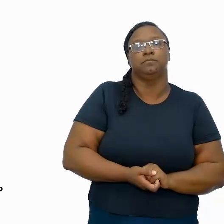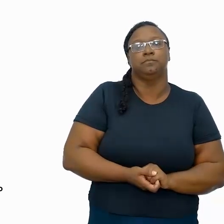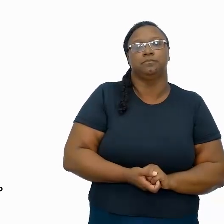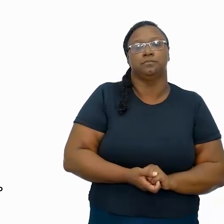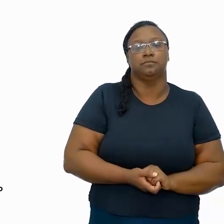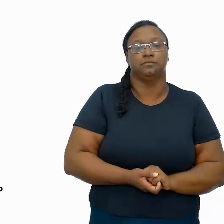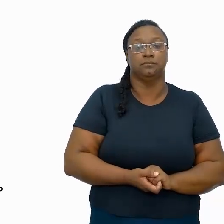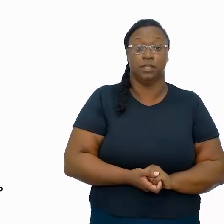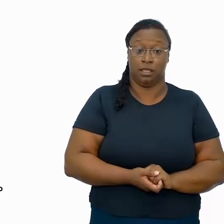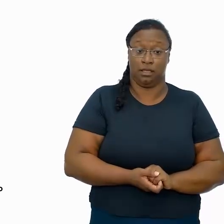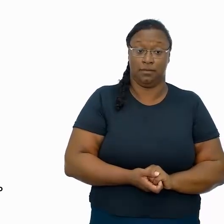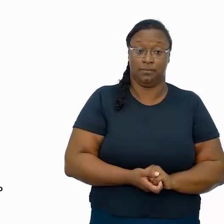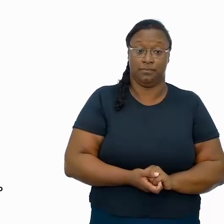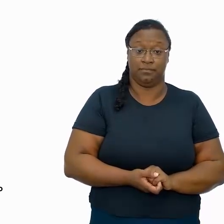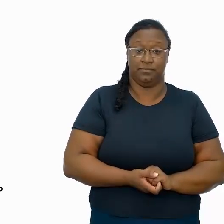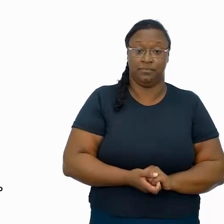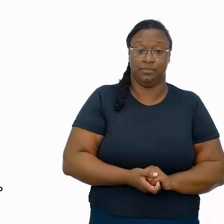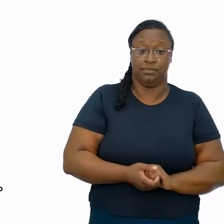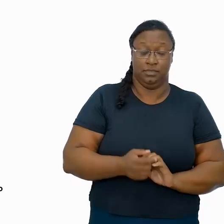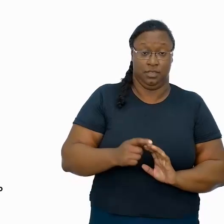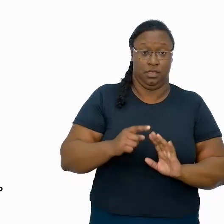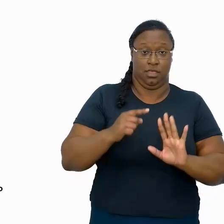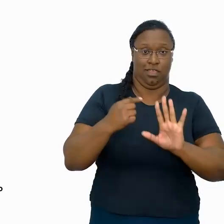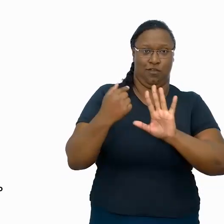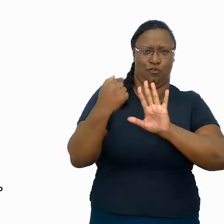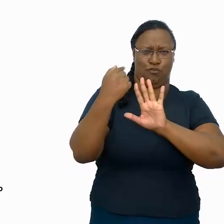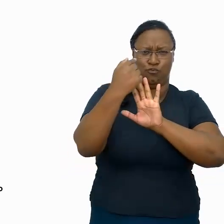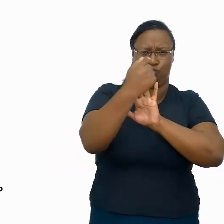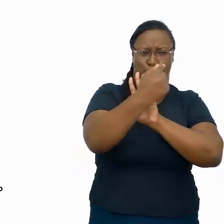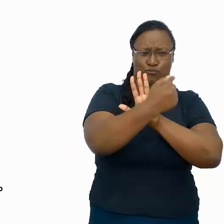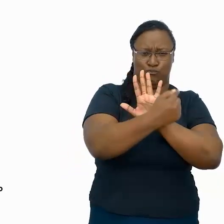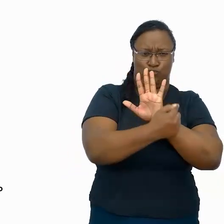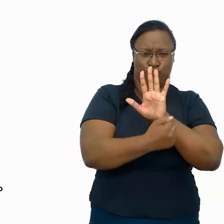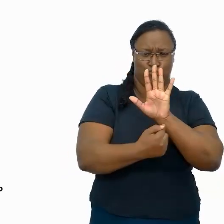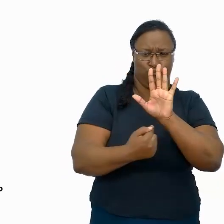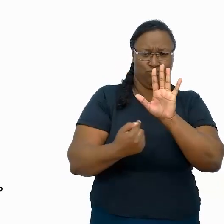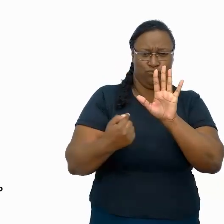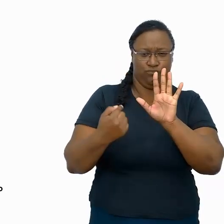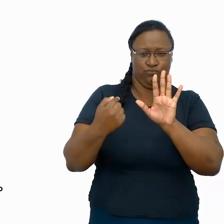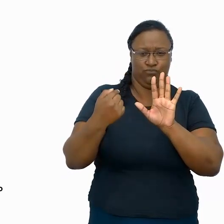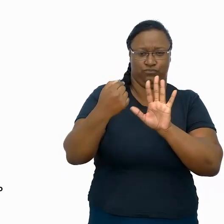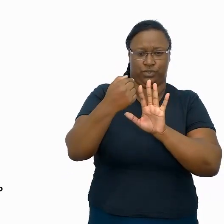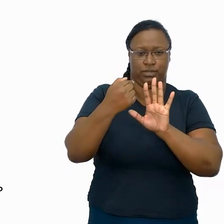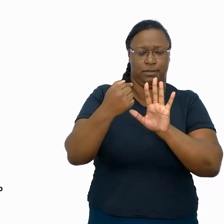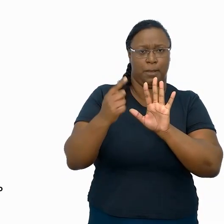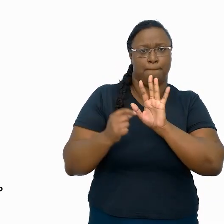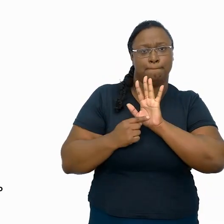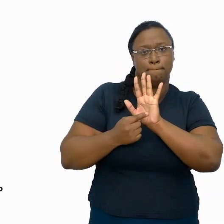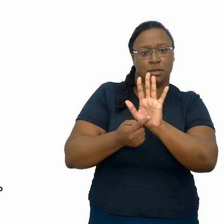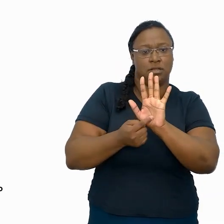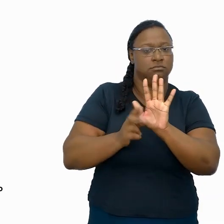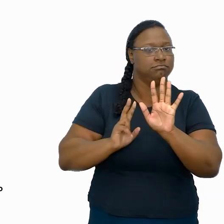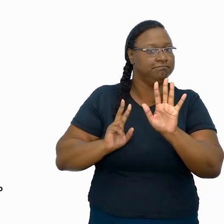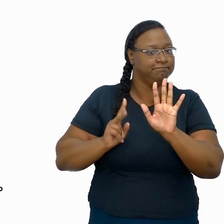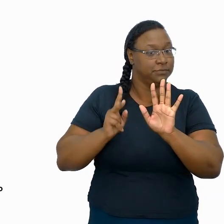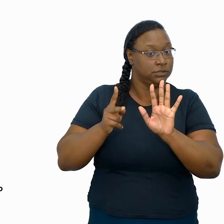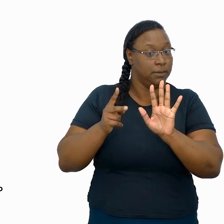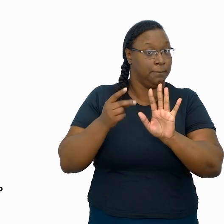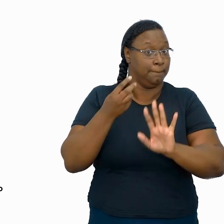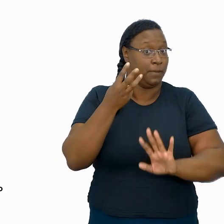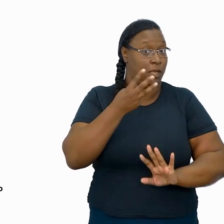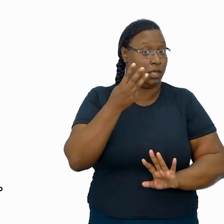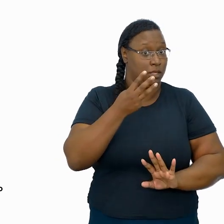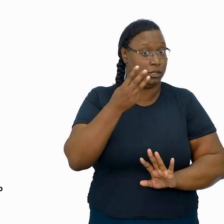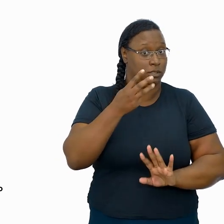E chegamos aí na famosa imagem, né, da estrutura que sempre aparece. A gente tem aí, né, as 3